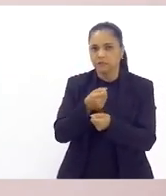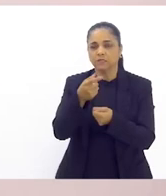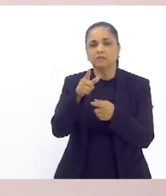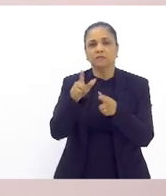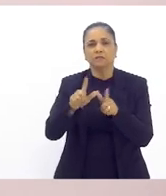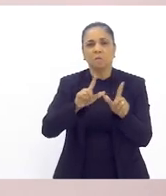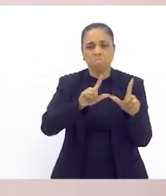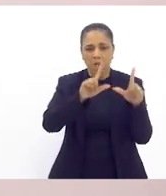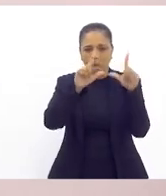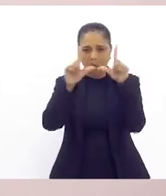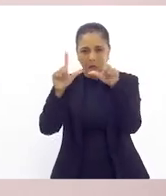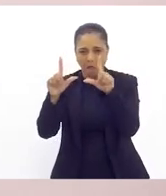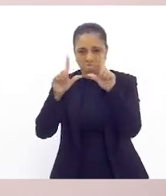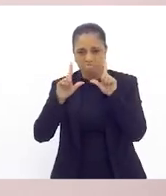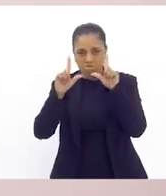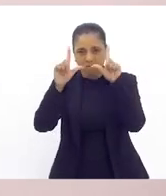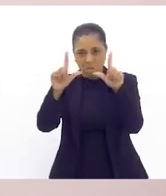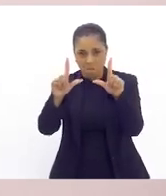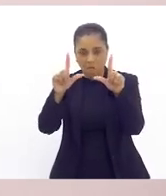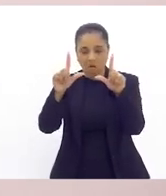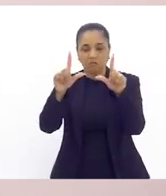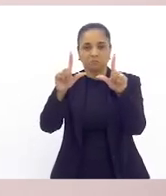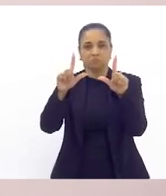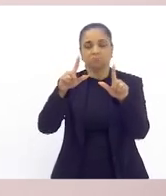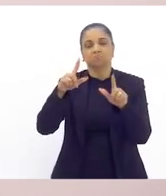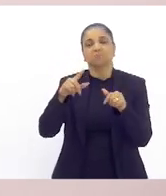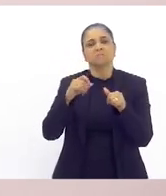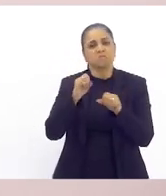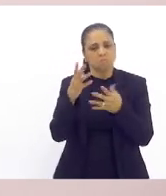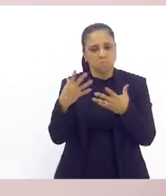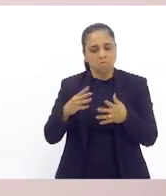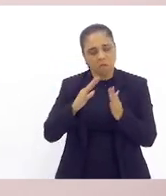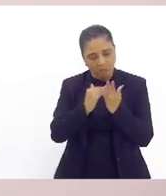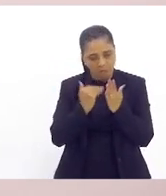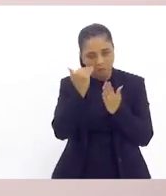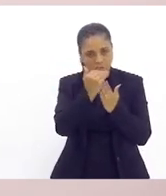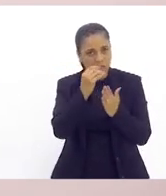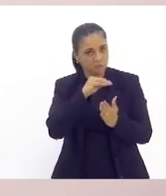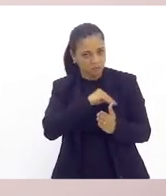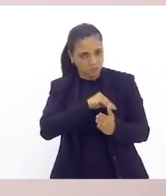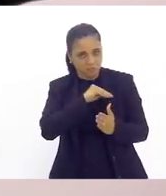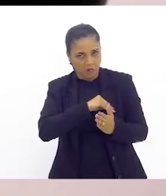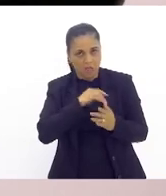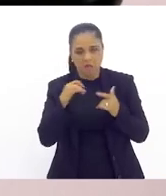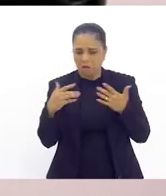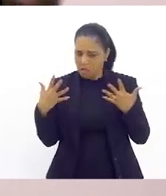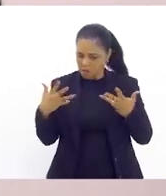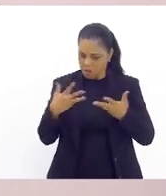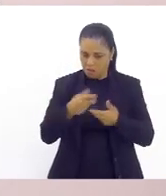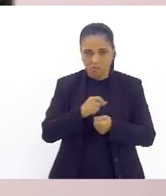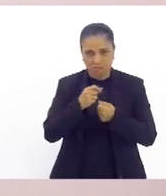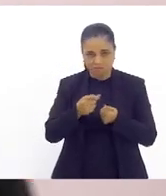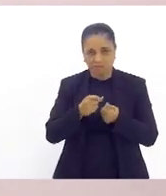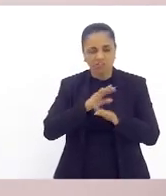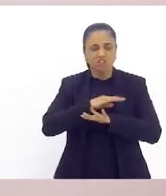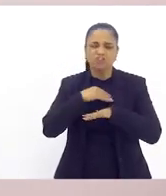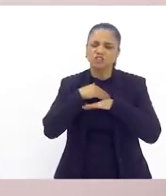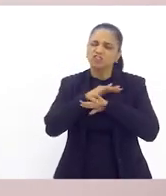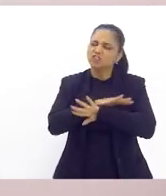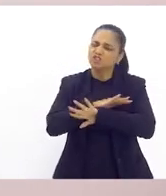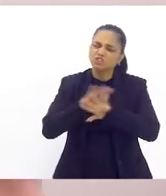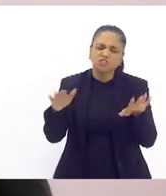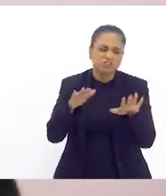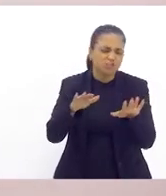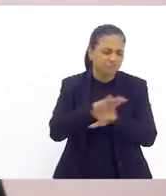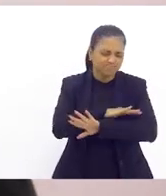PowerPoint merece um aumento mas a gente tem essa emocionada mas infelizmente o deputado aqui falou chega de blá blá blá